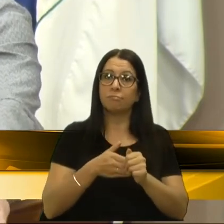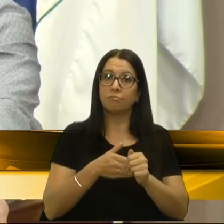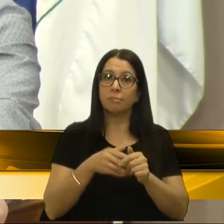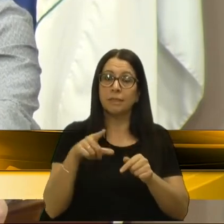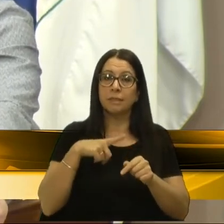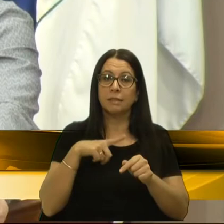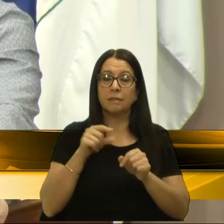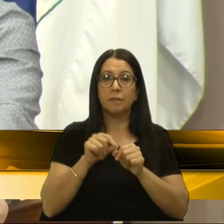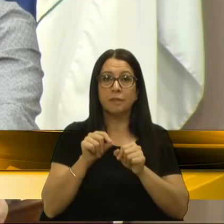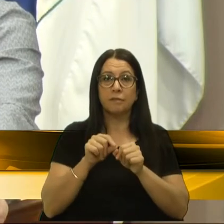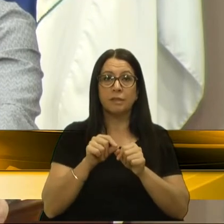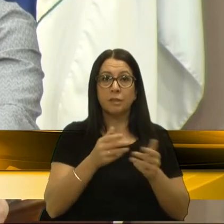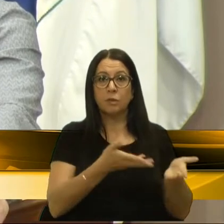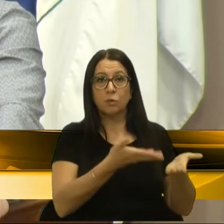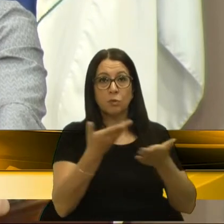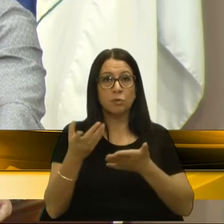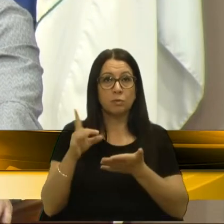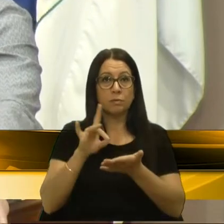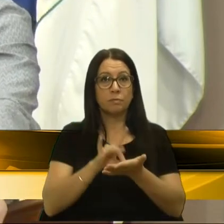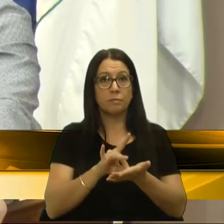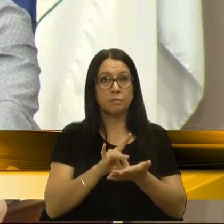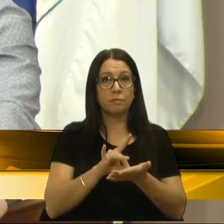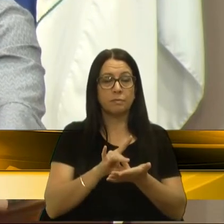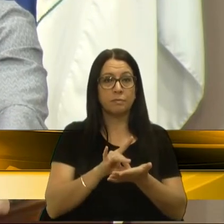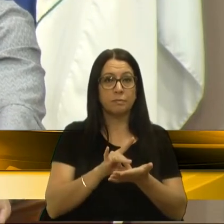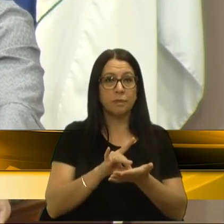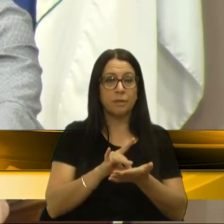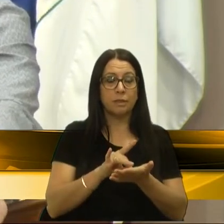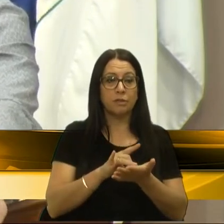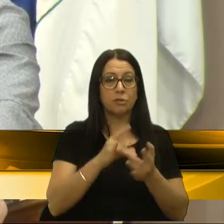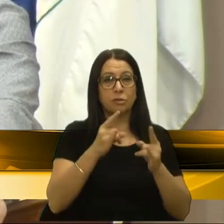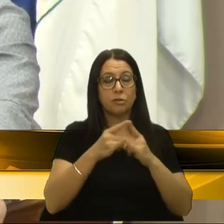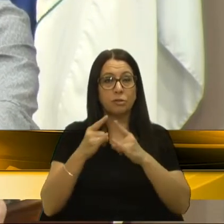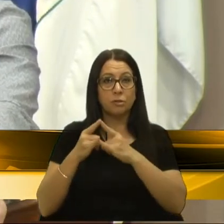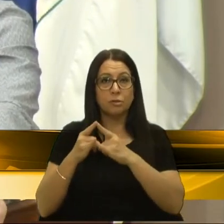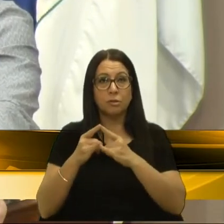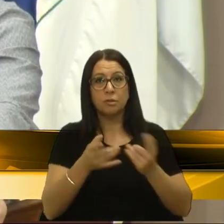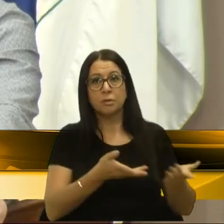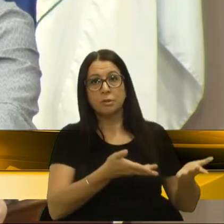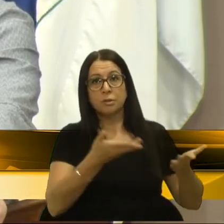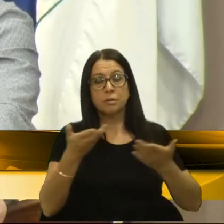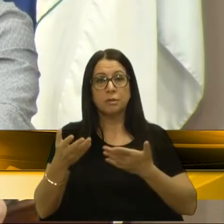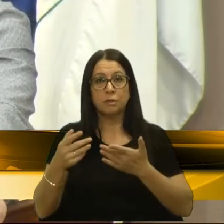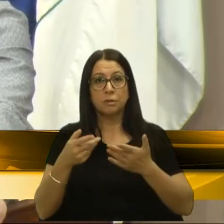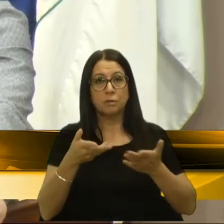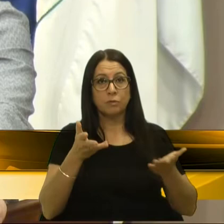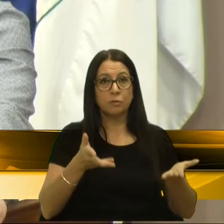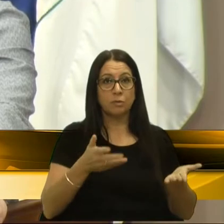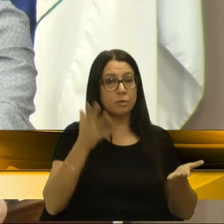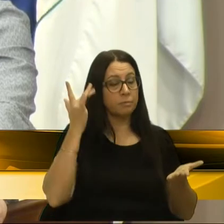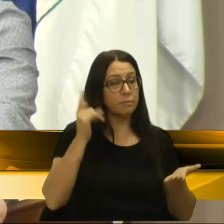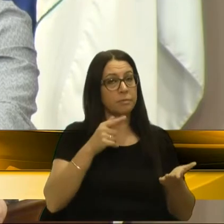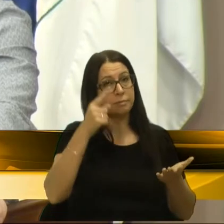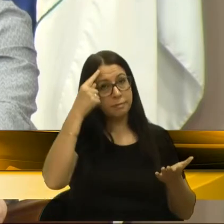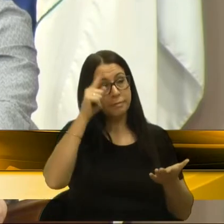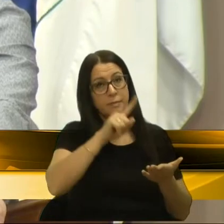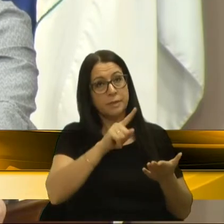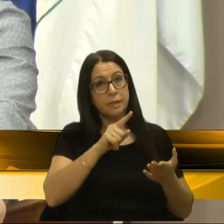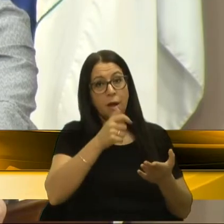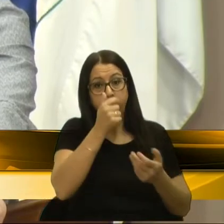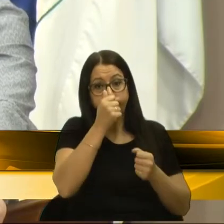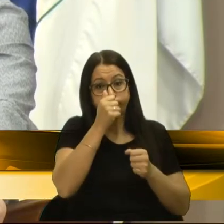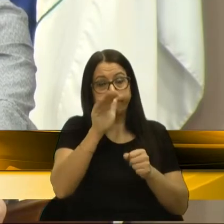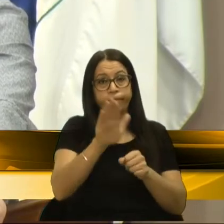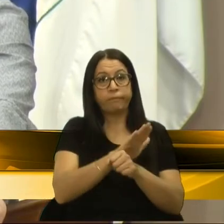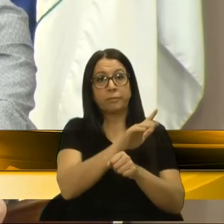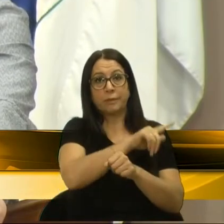está sendo feito os convites oficiais para várias entidades, quem não foi ainda convidado será entre hoje e amanhã. A ideia é lotar o plenário